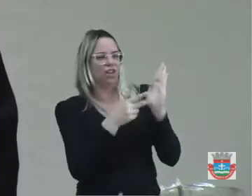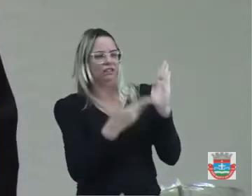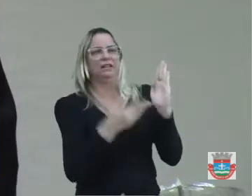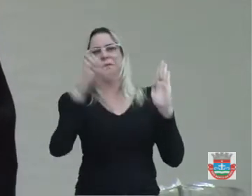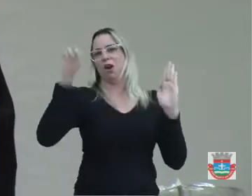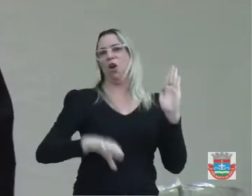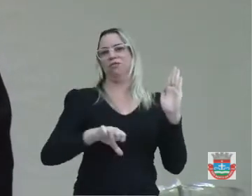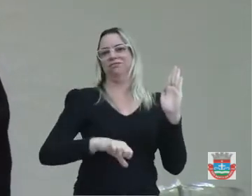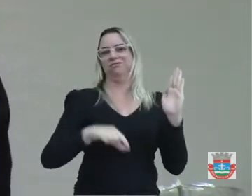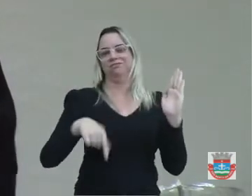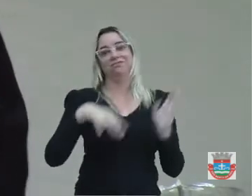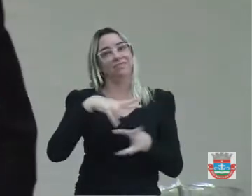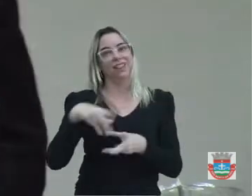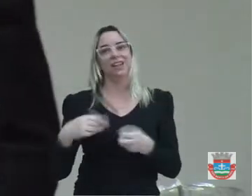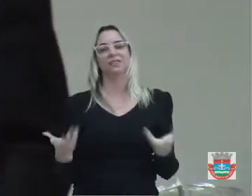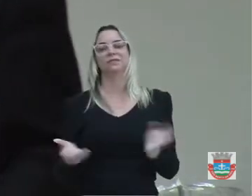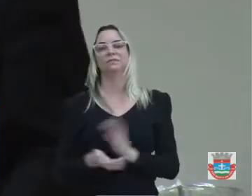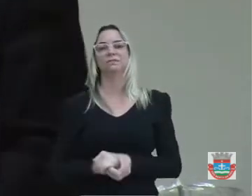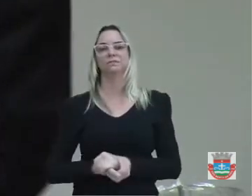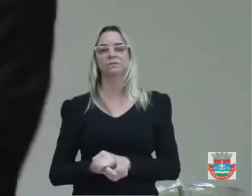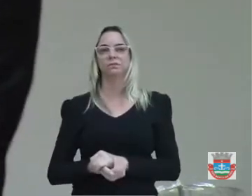professor.